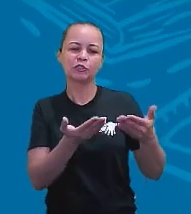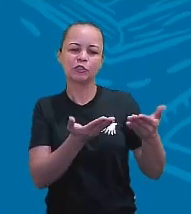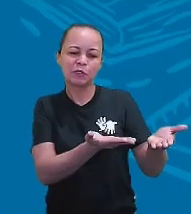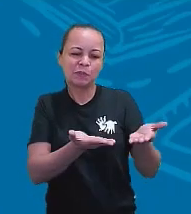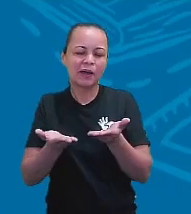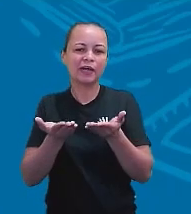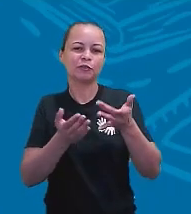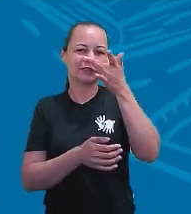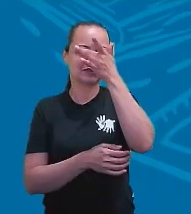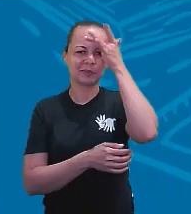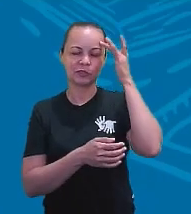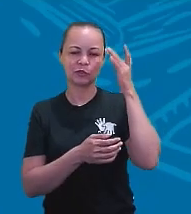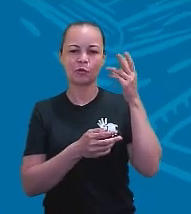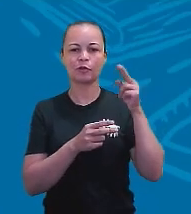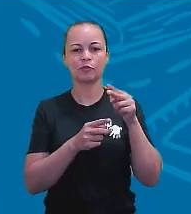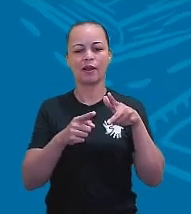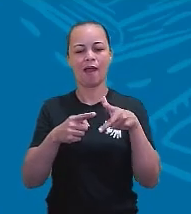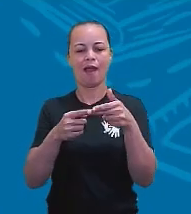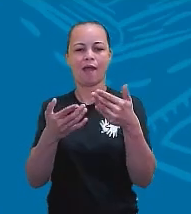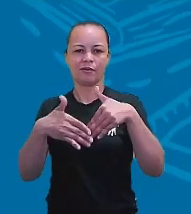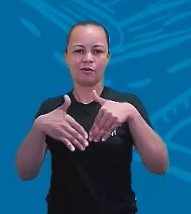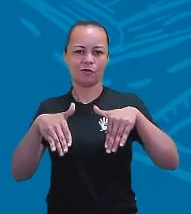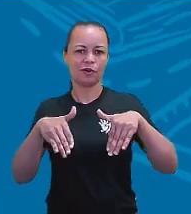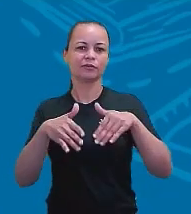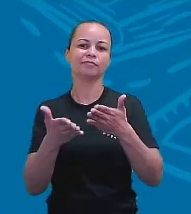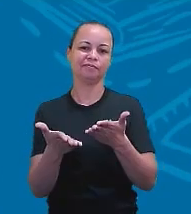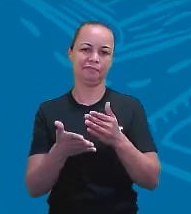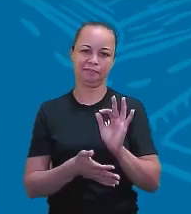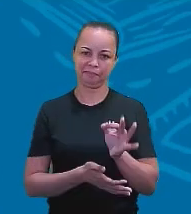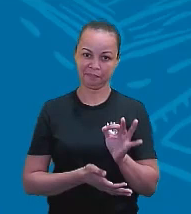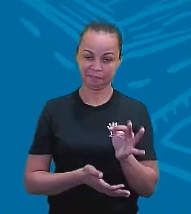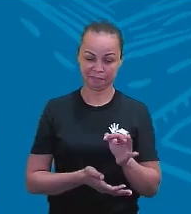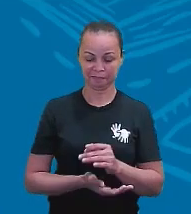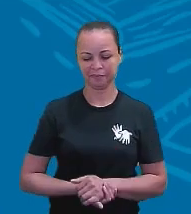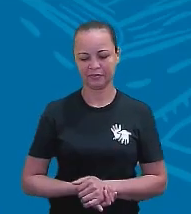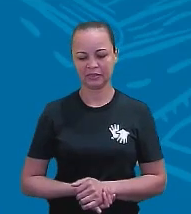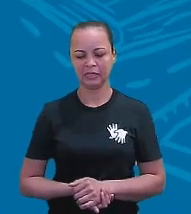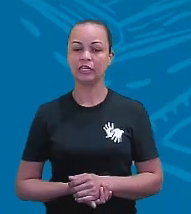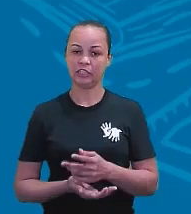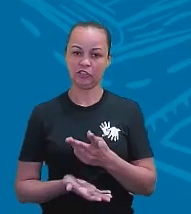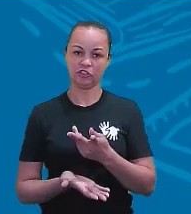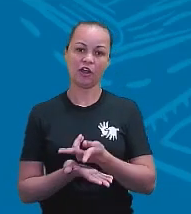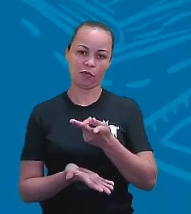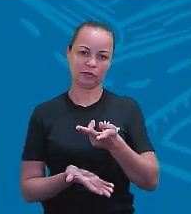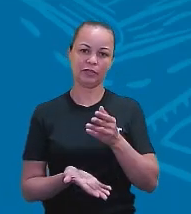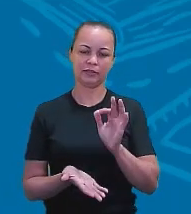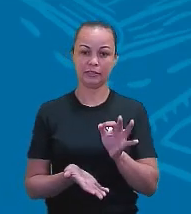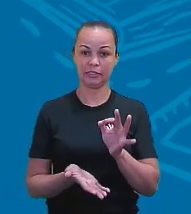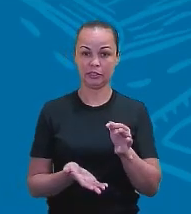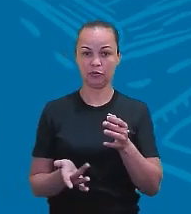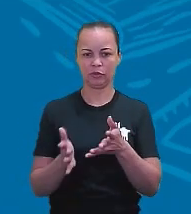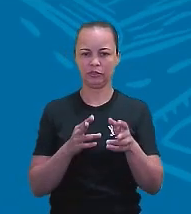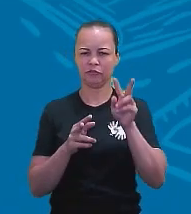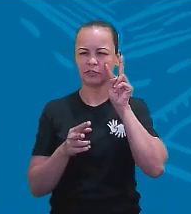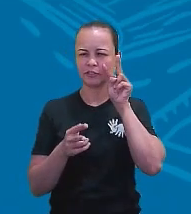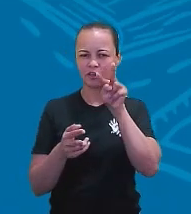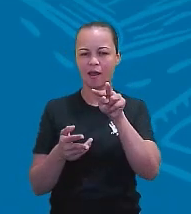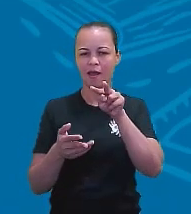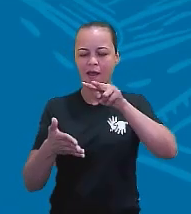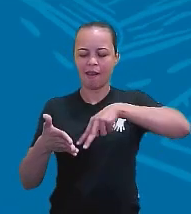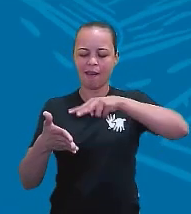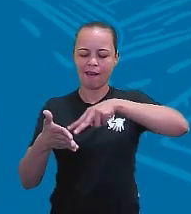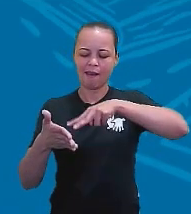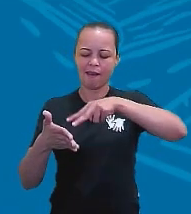fazendo um convite para a inauguração, certo? Que na verdade aí, ó, já havia acontecido, se você ler direitinho aí